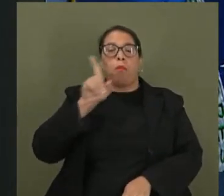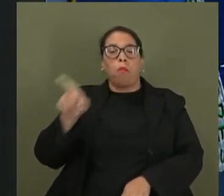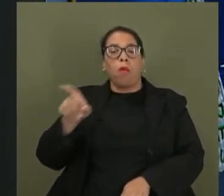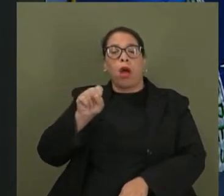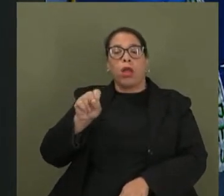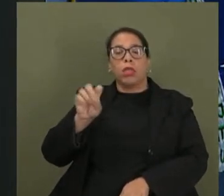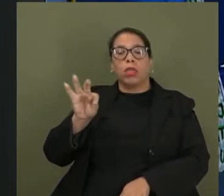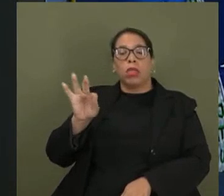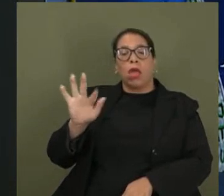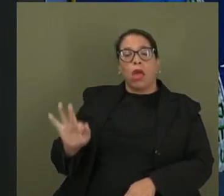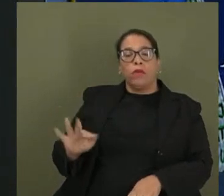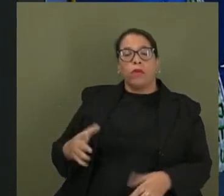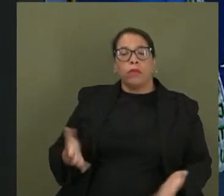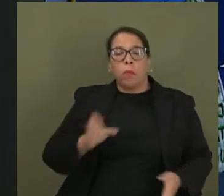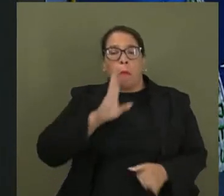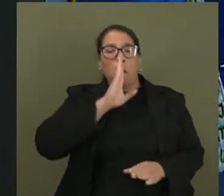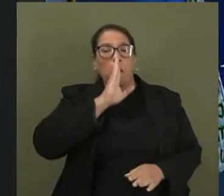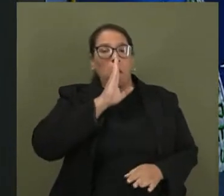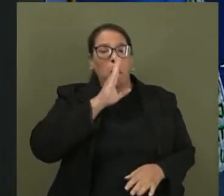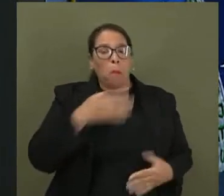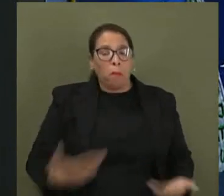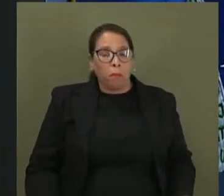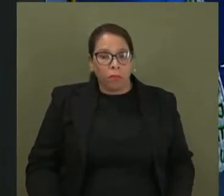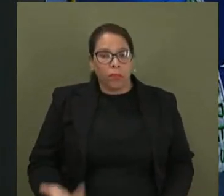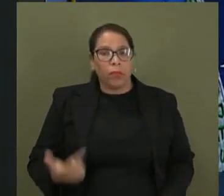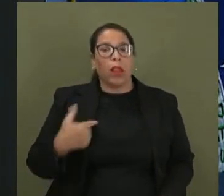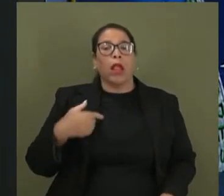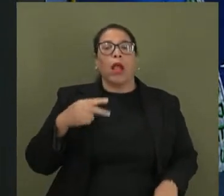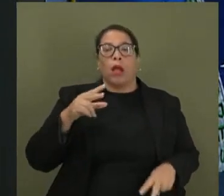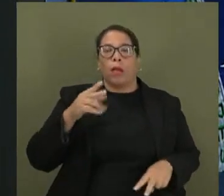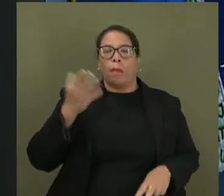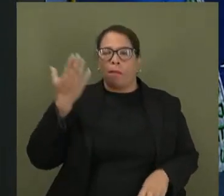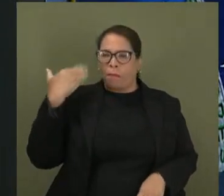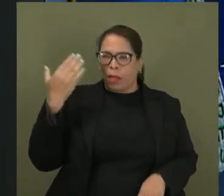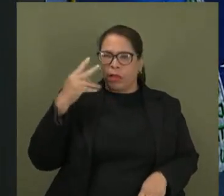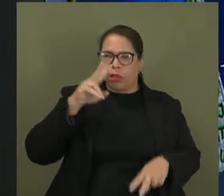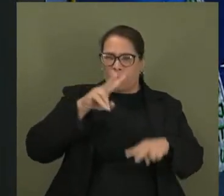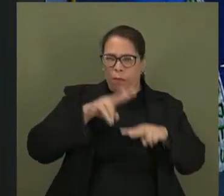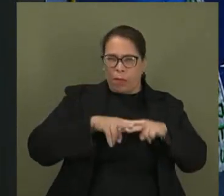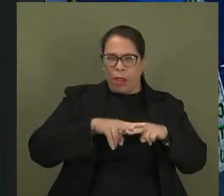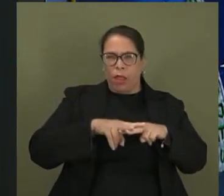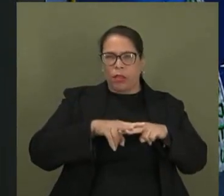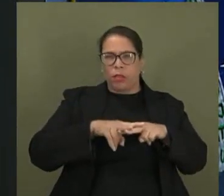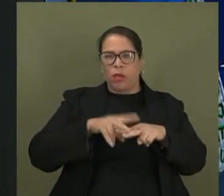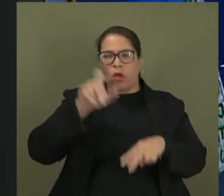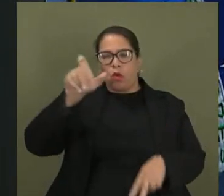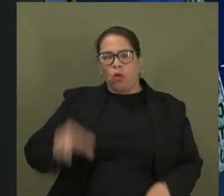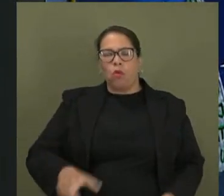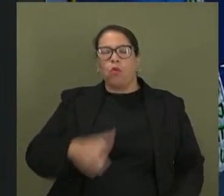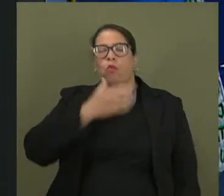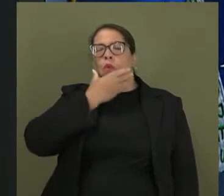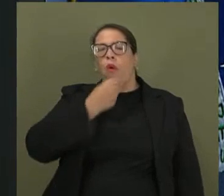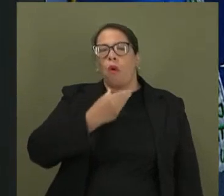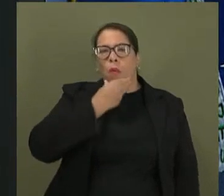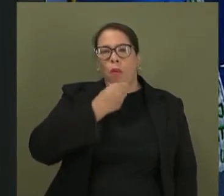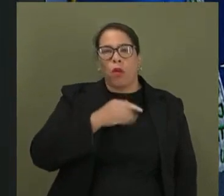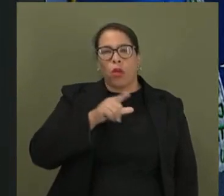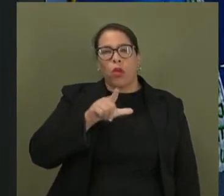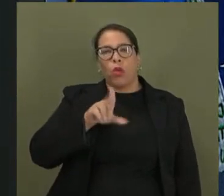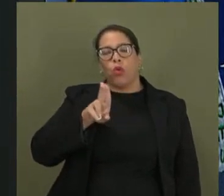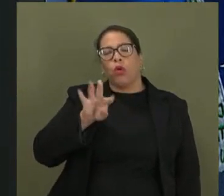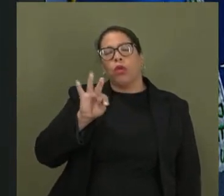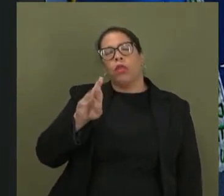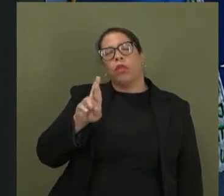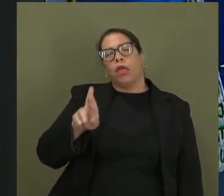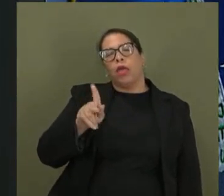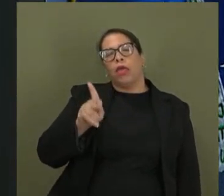poder judiciário. Quando estava preso em Birmingham, o humanista e pacifista Martin Luther